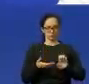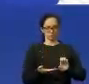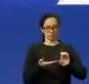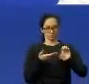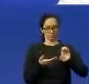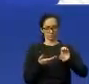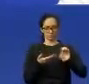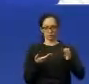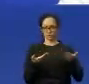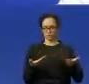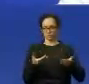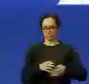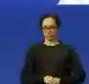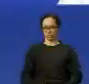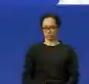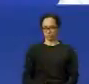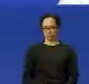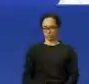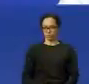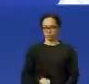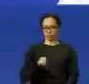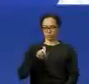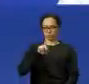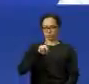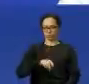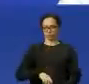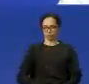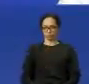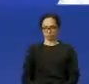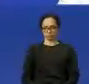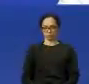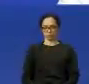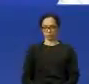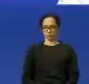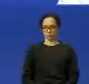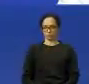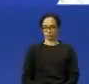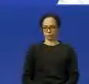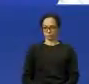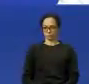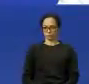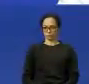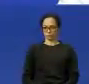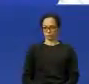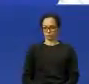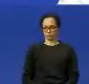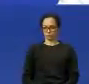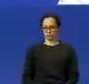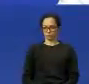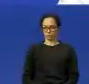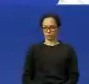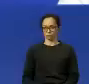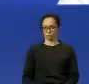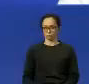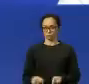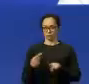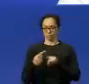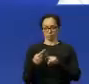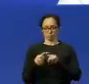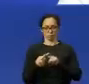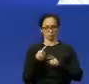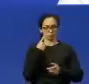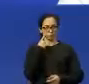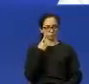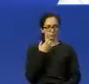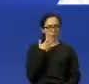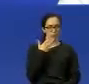não asseguraríamos o uso de todas as 4 cores no símbolo. A interpretação 3 é considerando que as 4